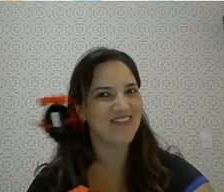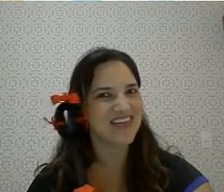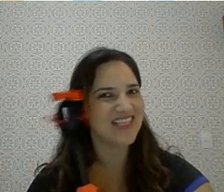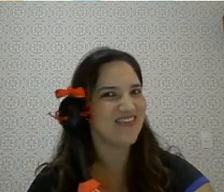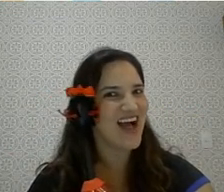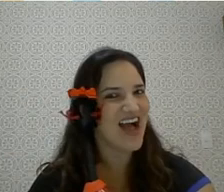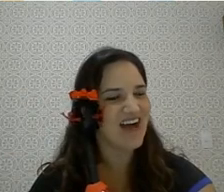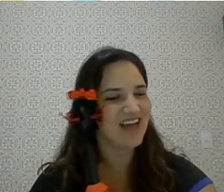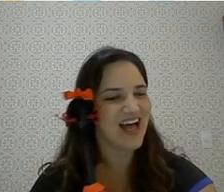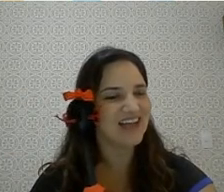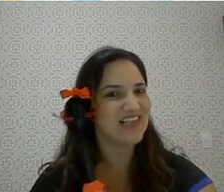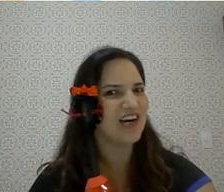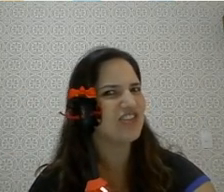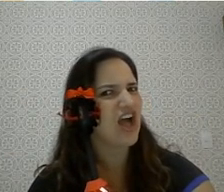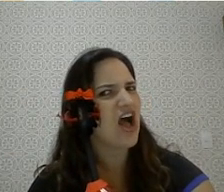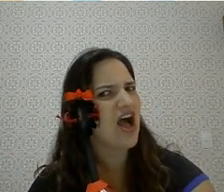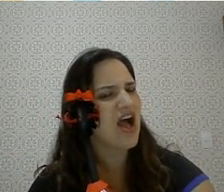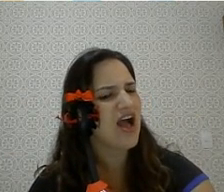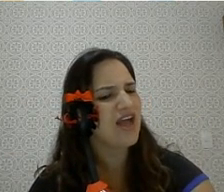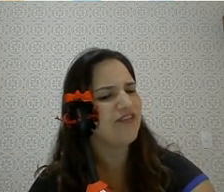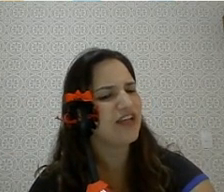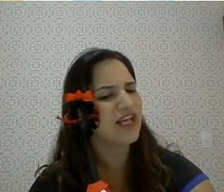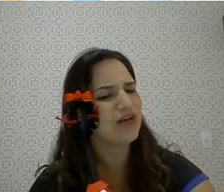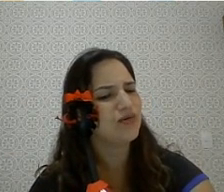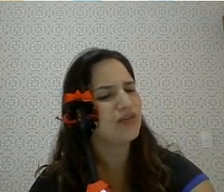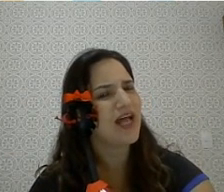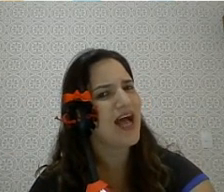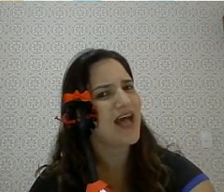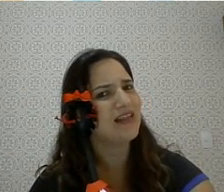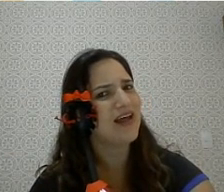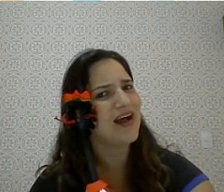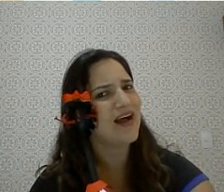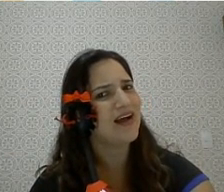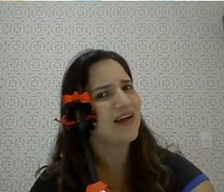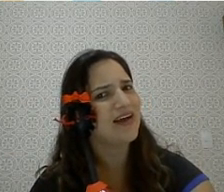até a próxima aula. Tchau, tchau. Ai, fiquei grudada.